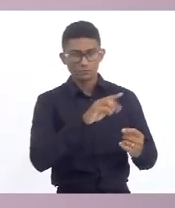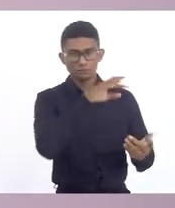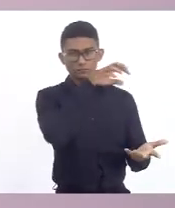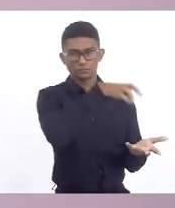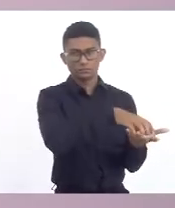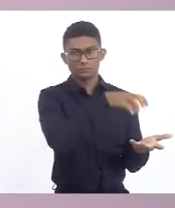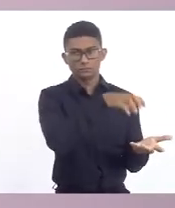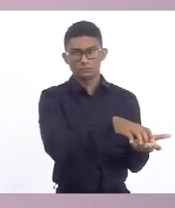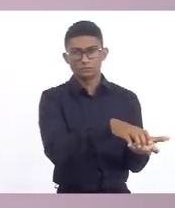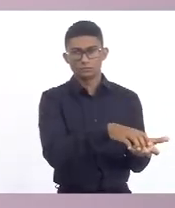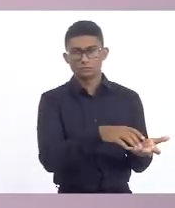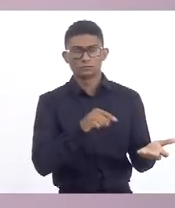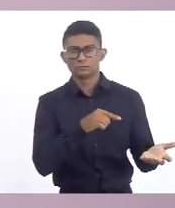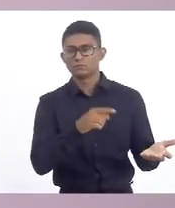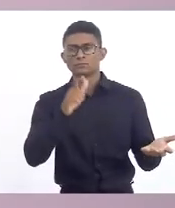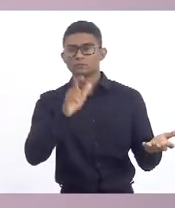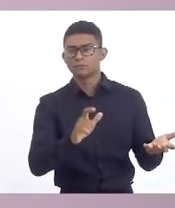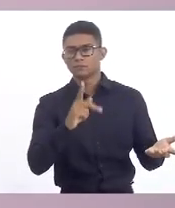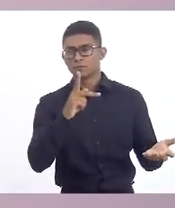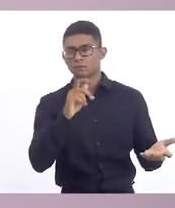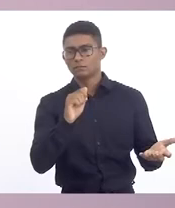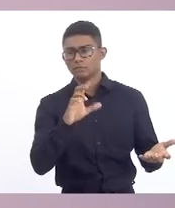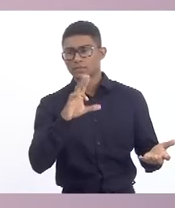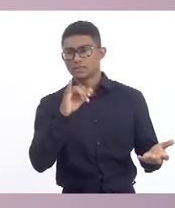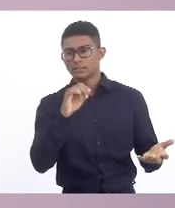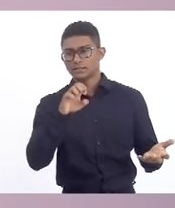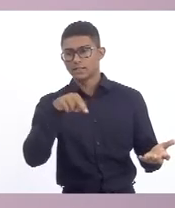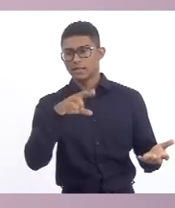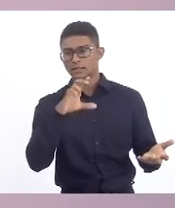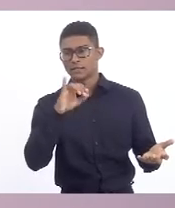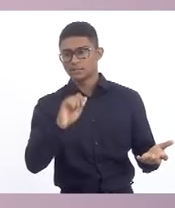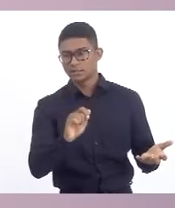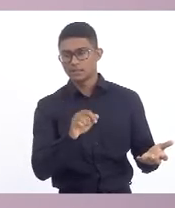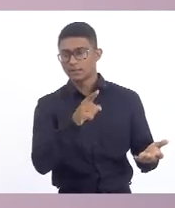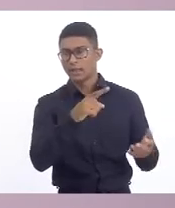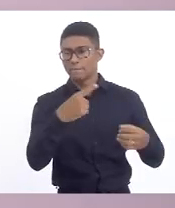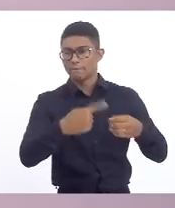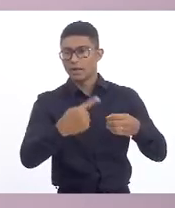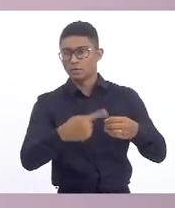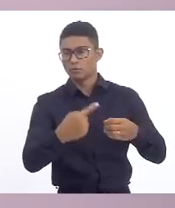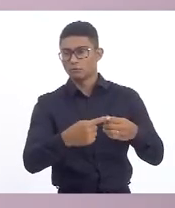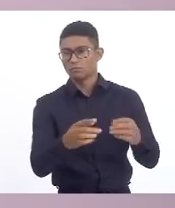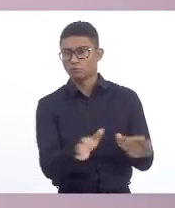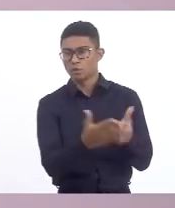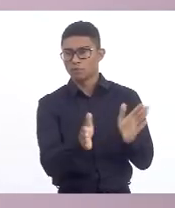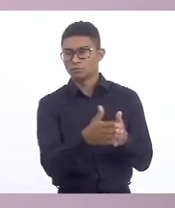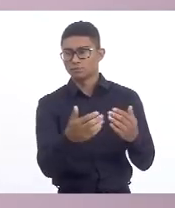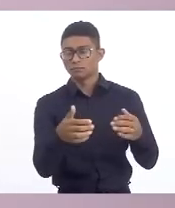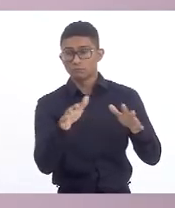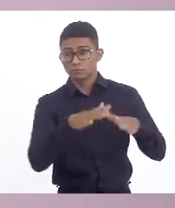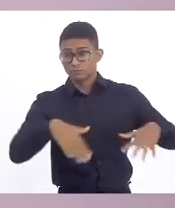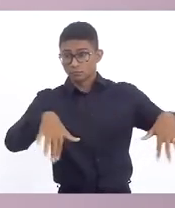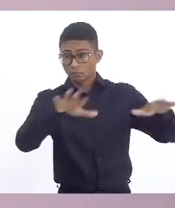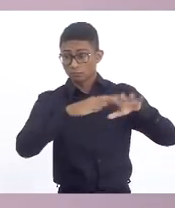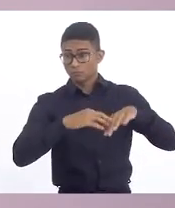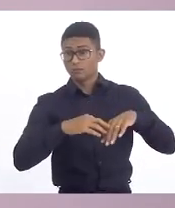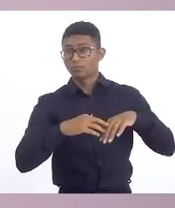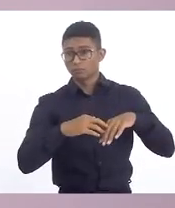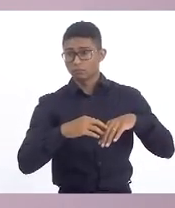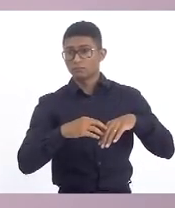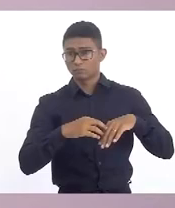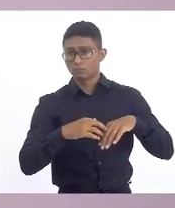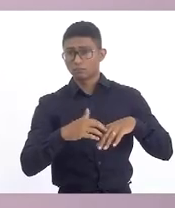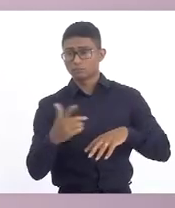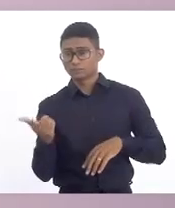sólidos na Impaciência, um bairro pobre lá da minha região da Zona Oeste. E a população se mobilizou a tal ponto que nós